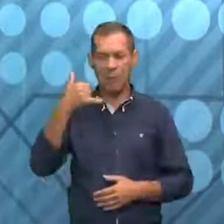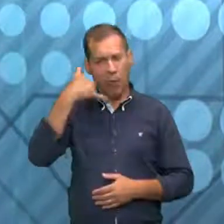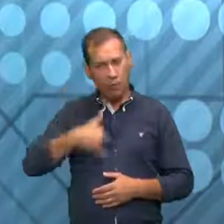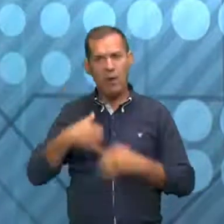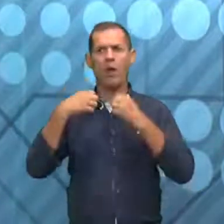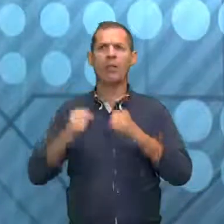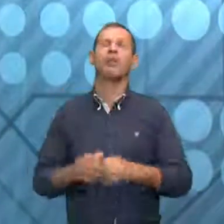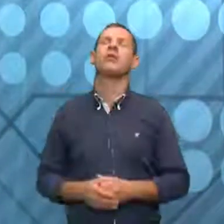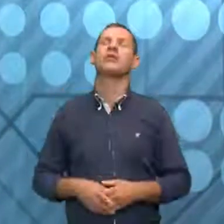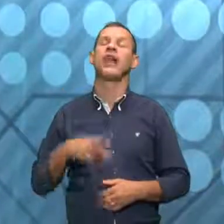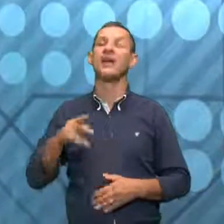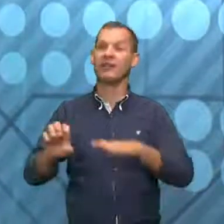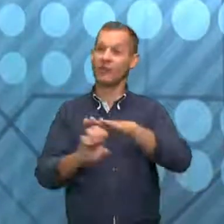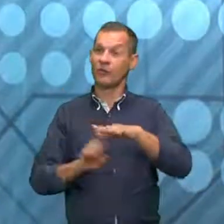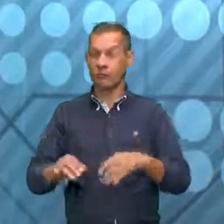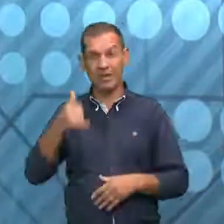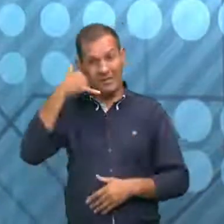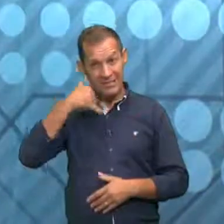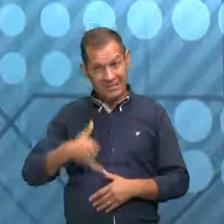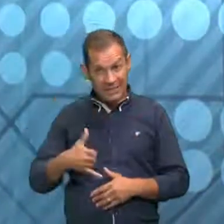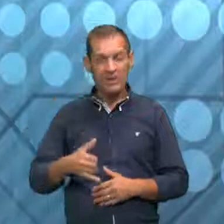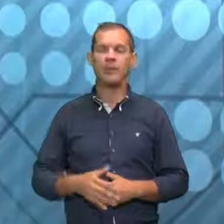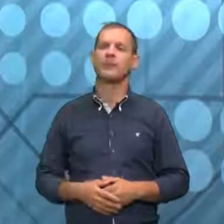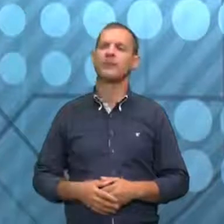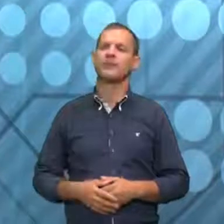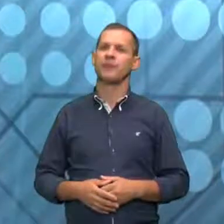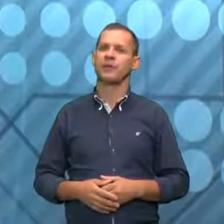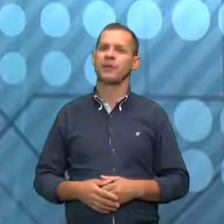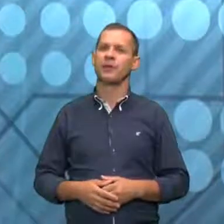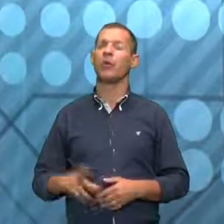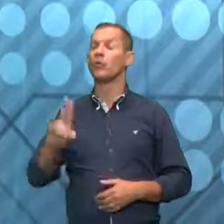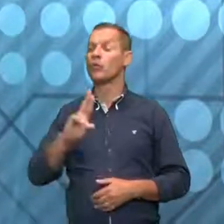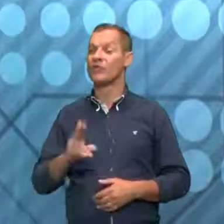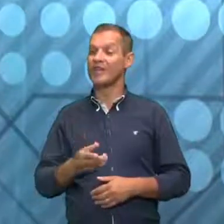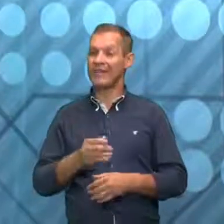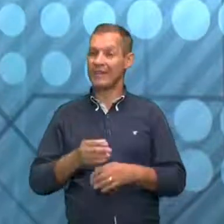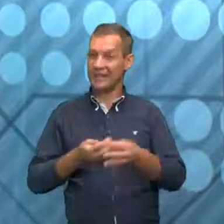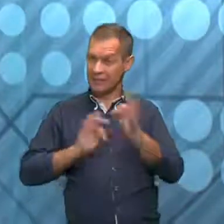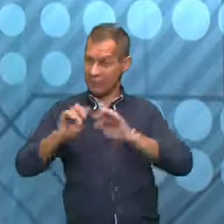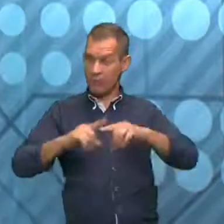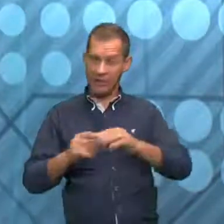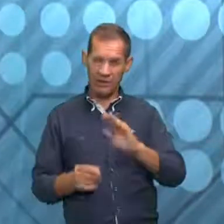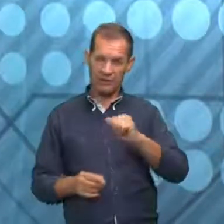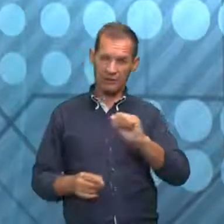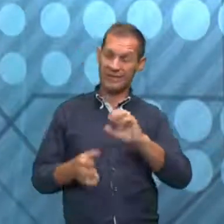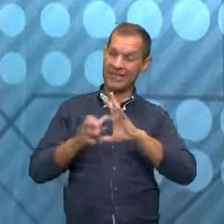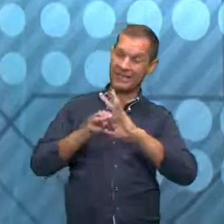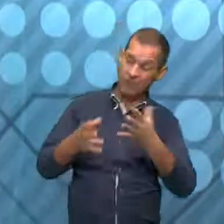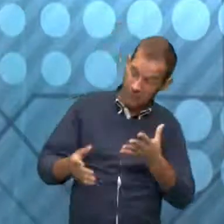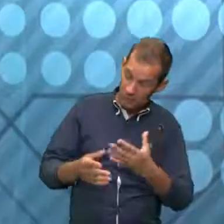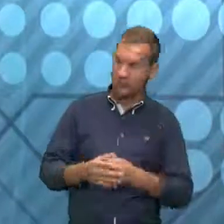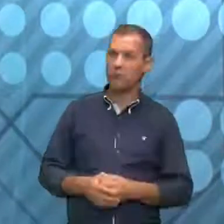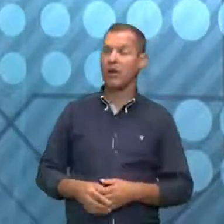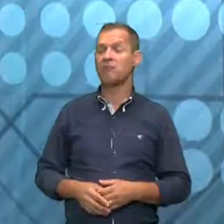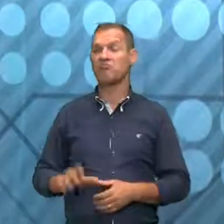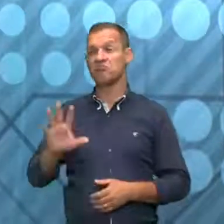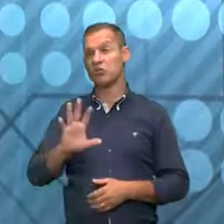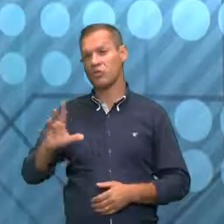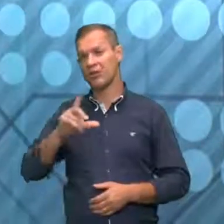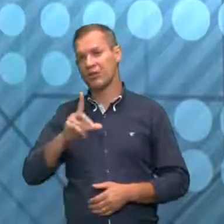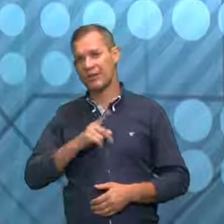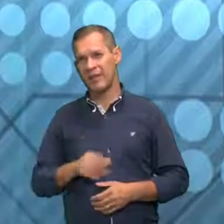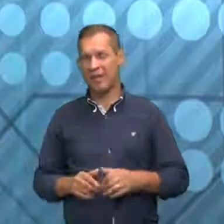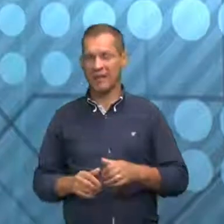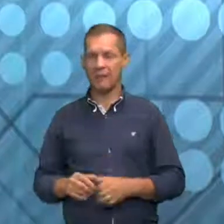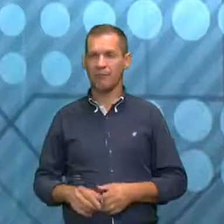aparelho pode, se a sua operadora utiliza esse sinal e se a banda está disponível. Se na sua região ainda tem TV